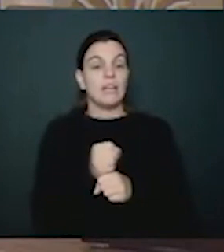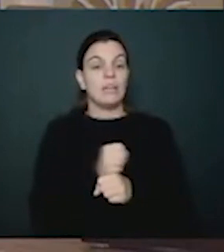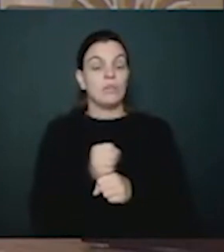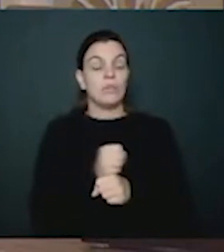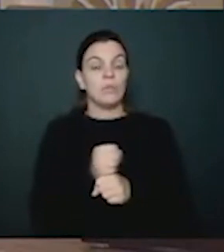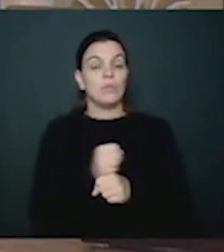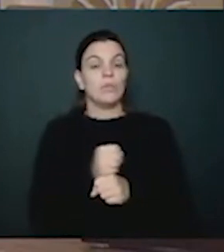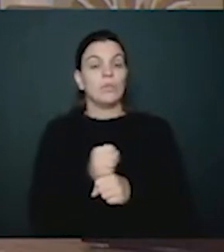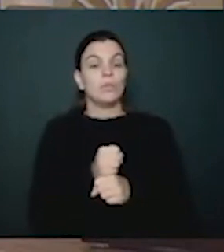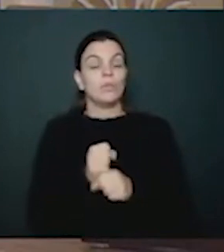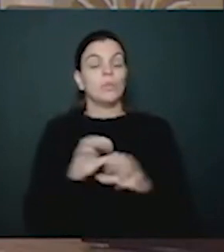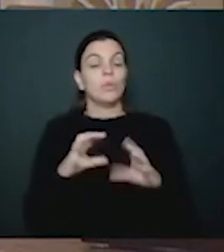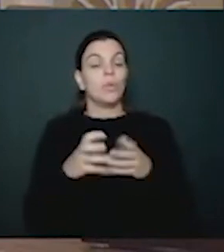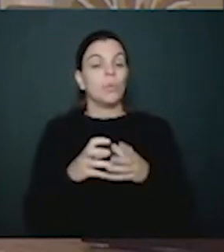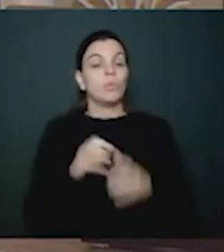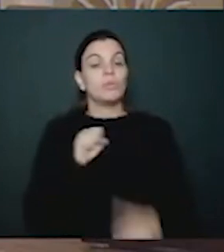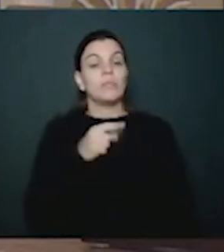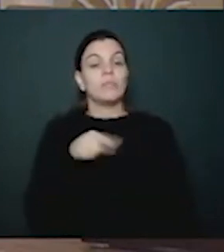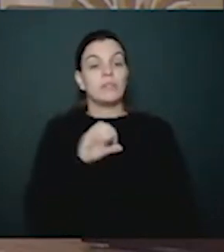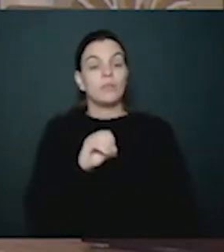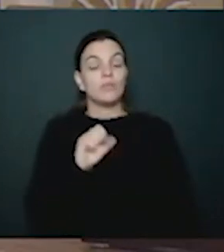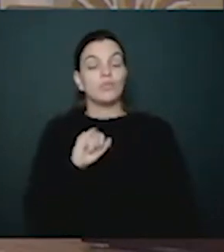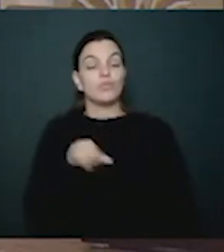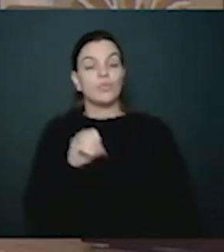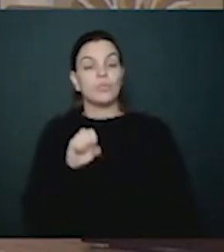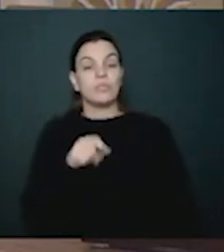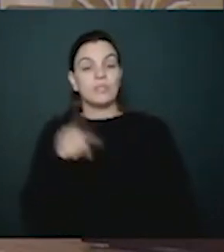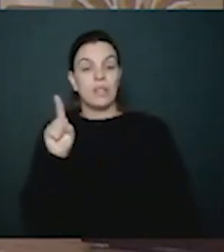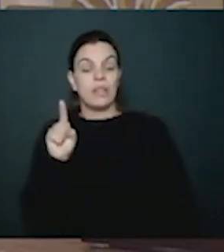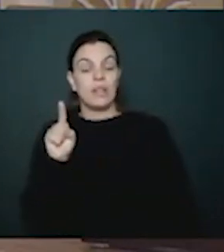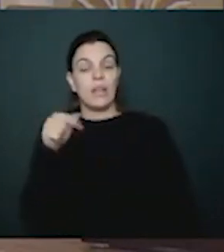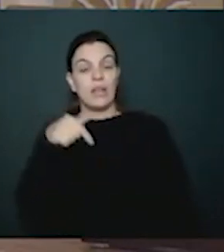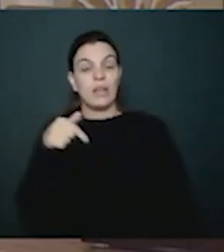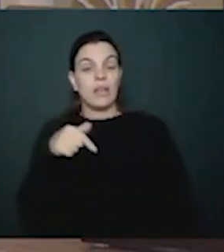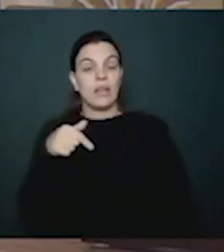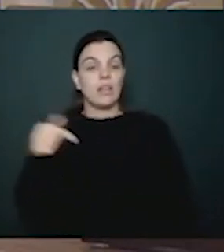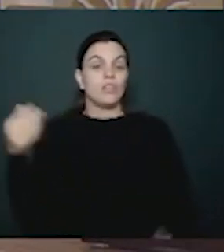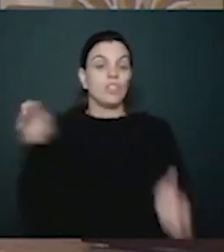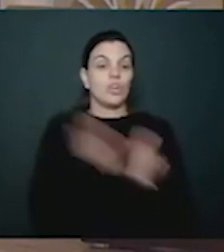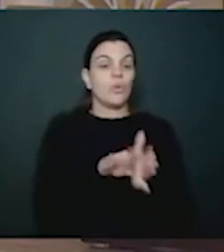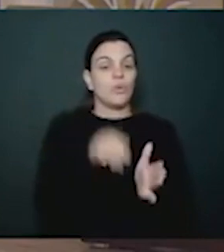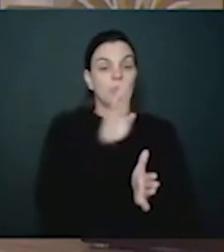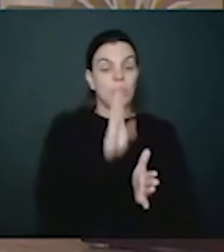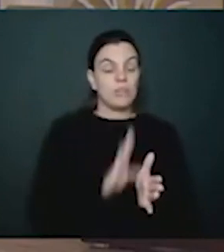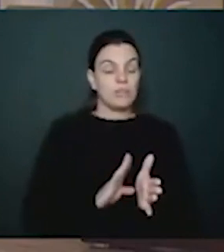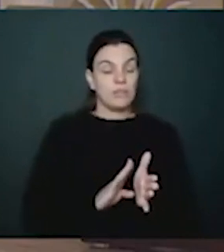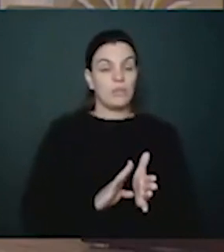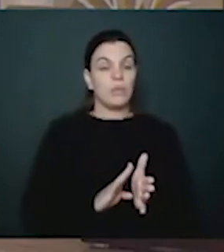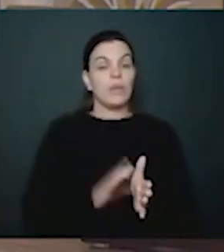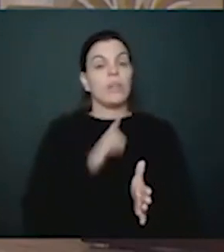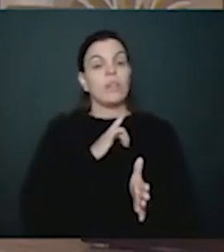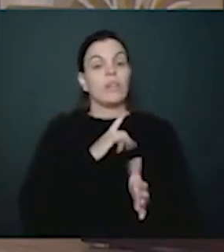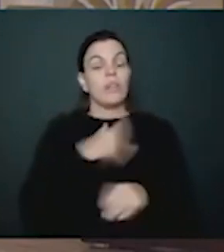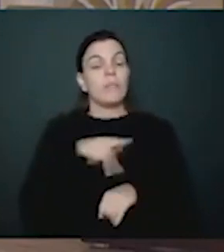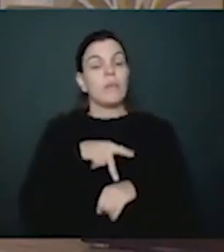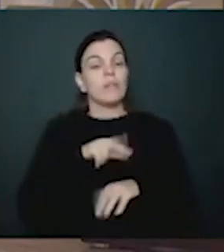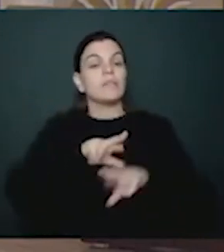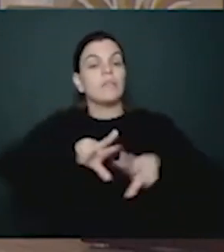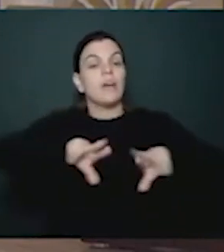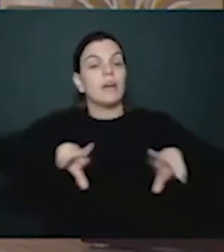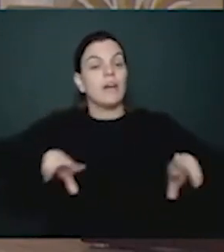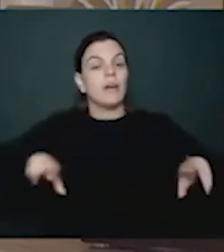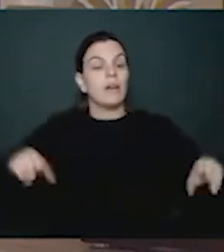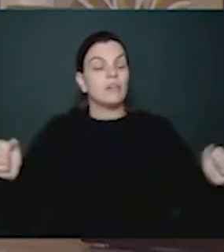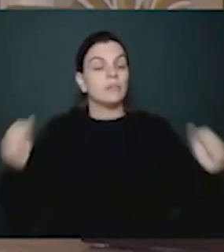Brasil, contando com uma numerosa participação de fiéis de diversos países e de diversas cidades e estados do